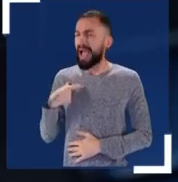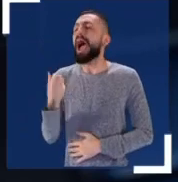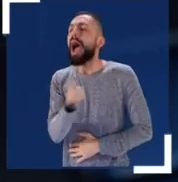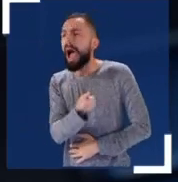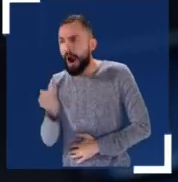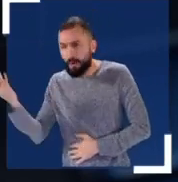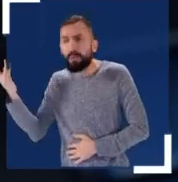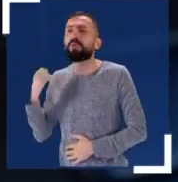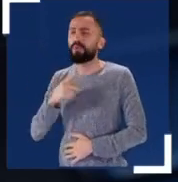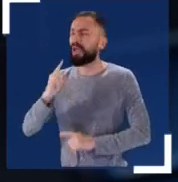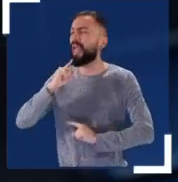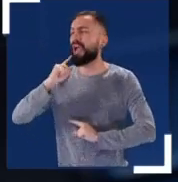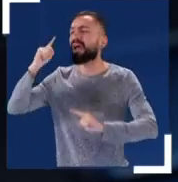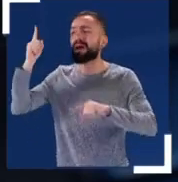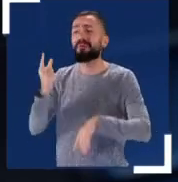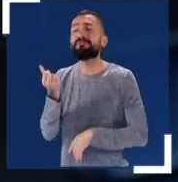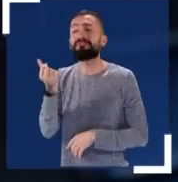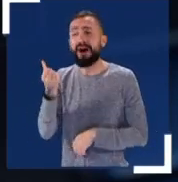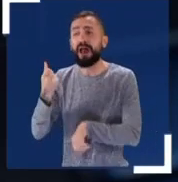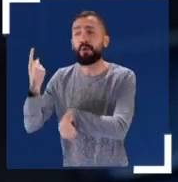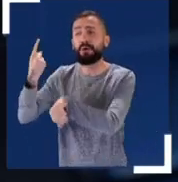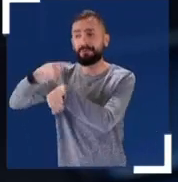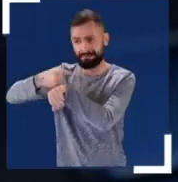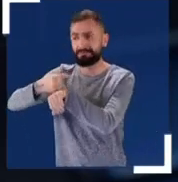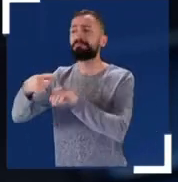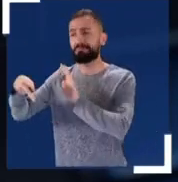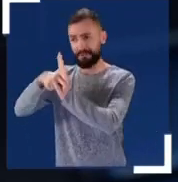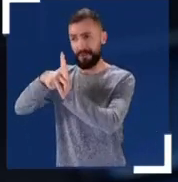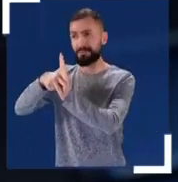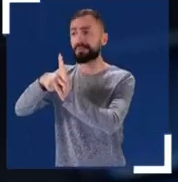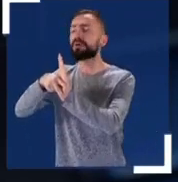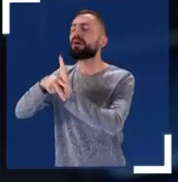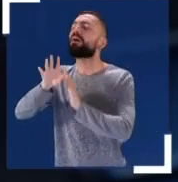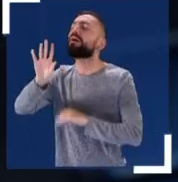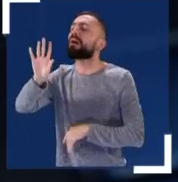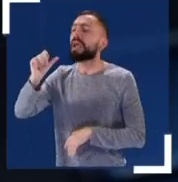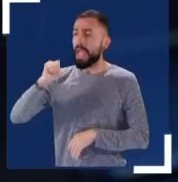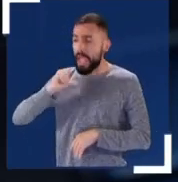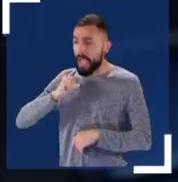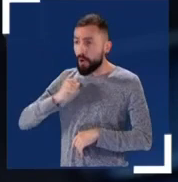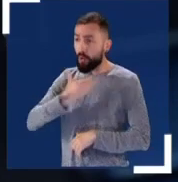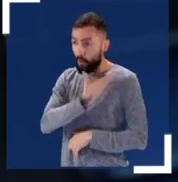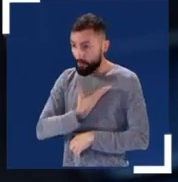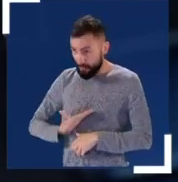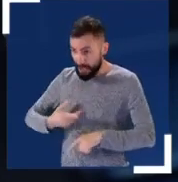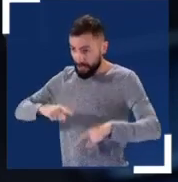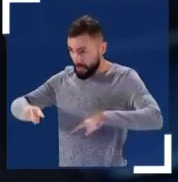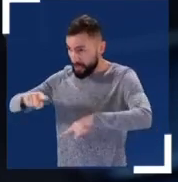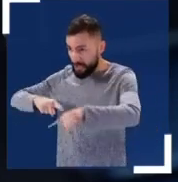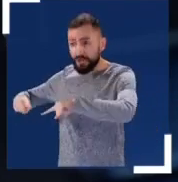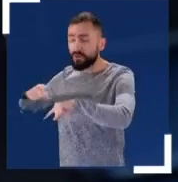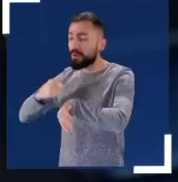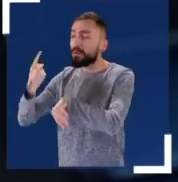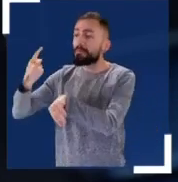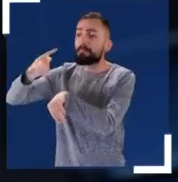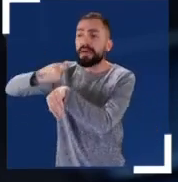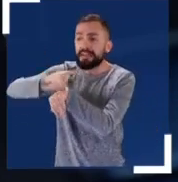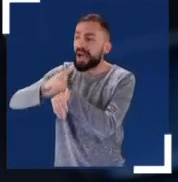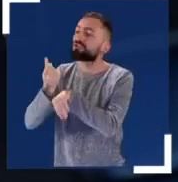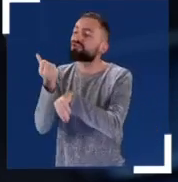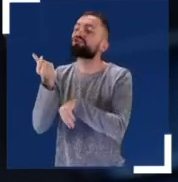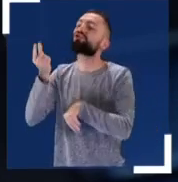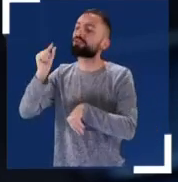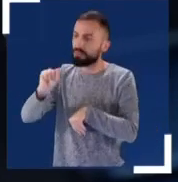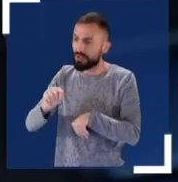do valor do pedágio. No nosso governo, nós vamos diminuir o pedágio à medida em que as concessões forem terminando, porque vamos